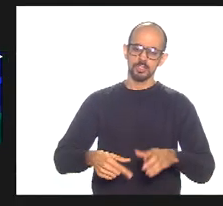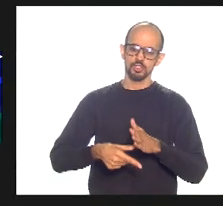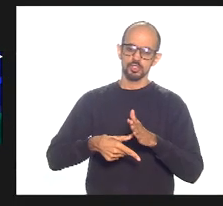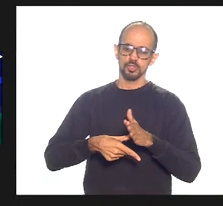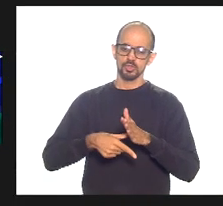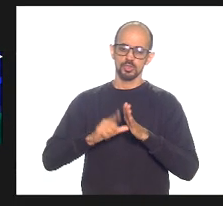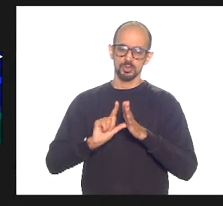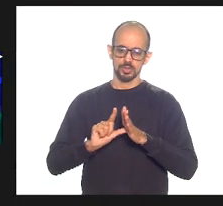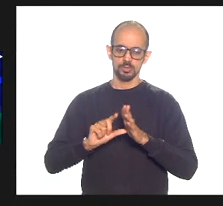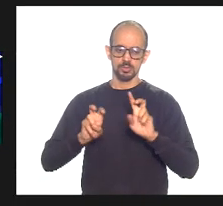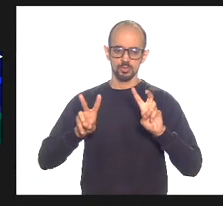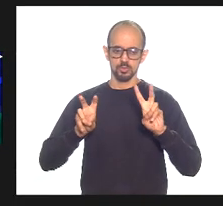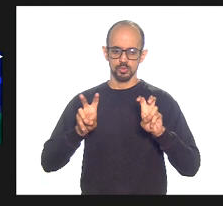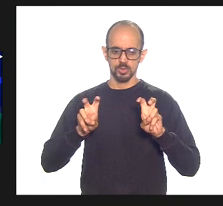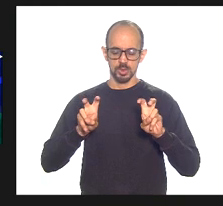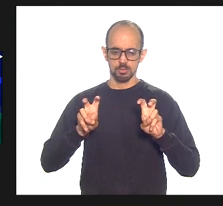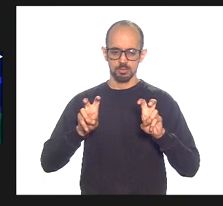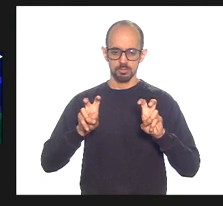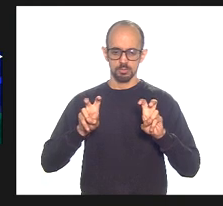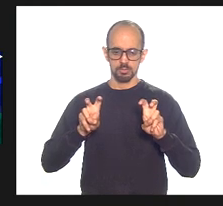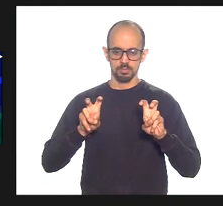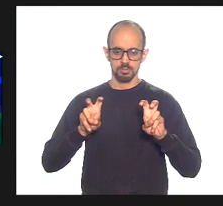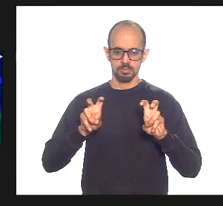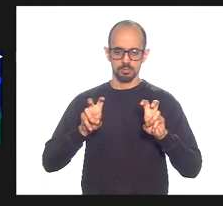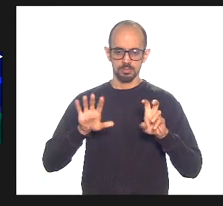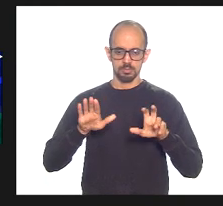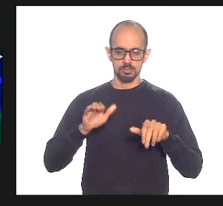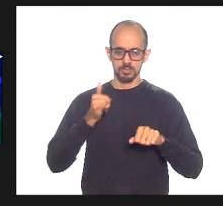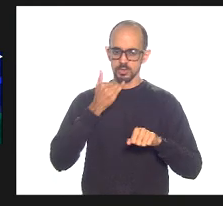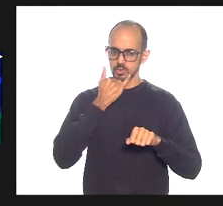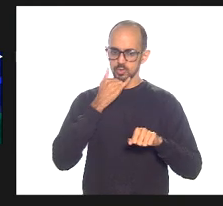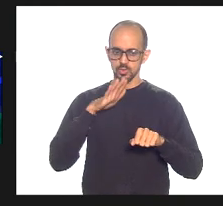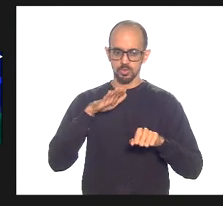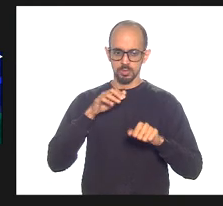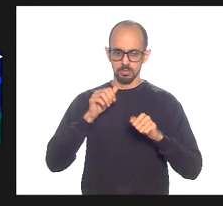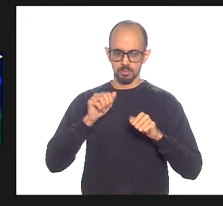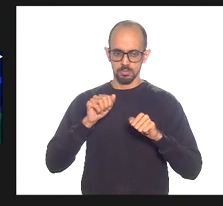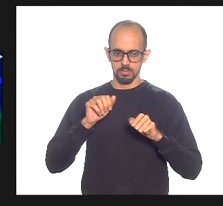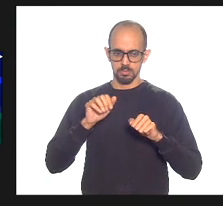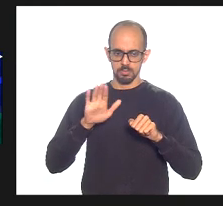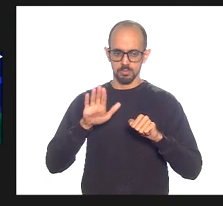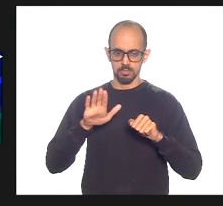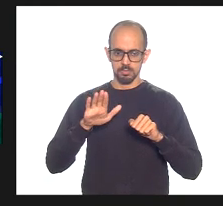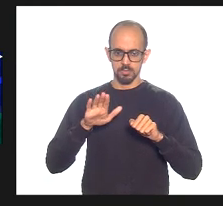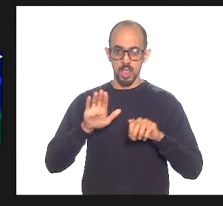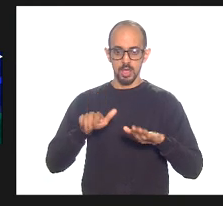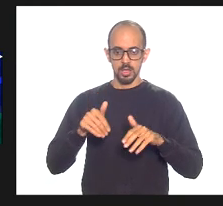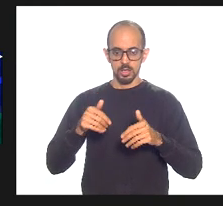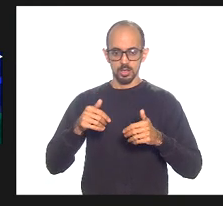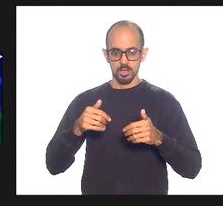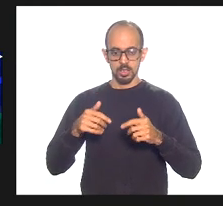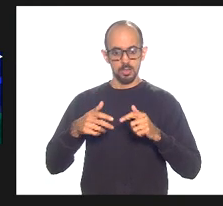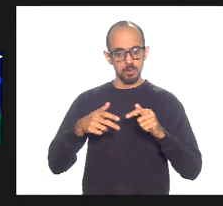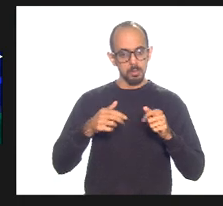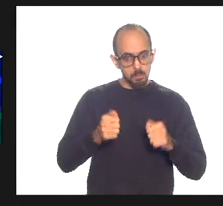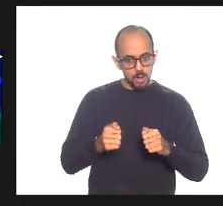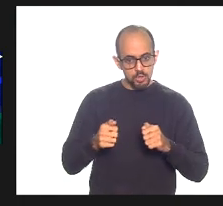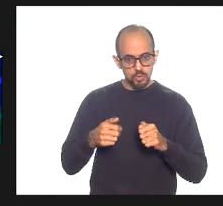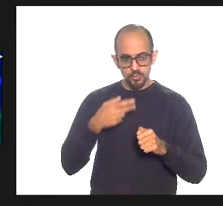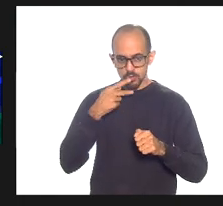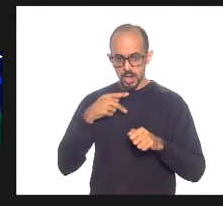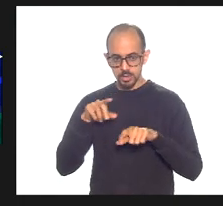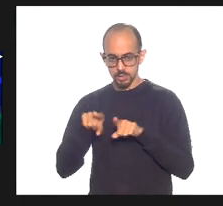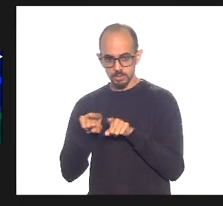pedir aqui canal sobre o tema eu falo José que me concede uma parte daqui a pouco já considerei com prazer isso e rápido